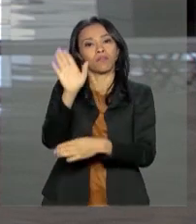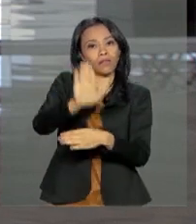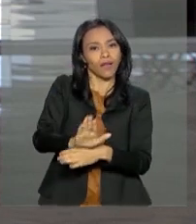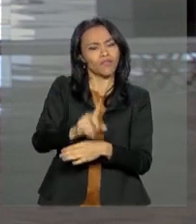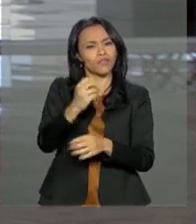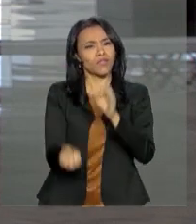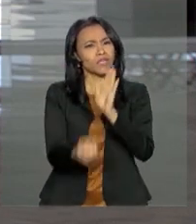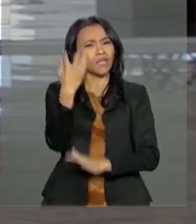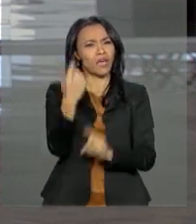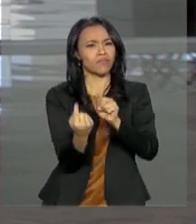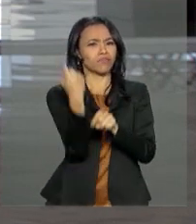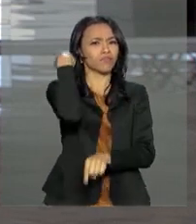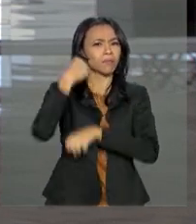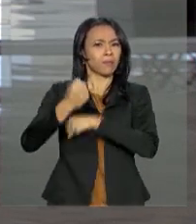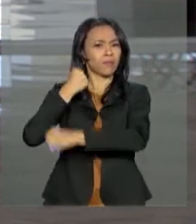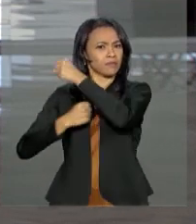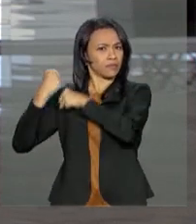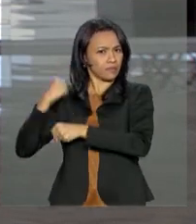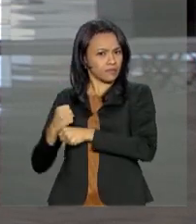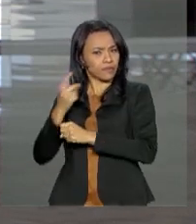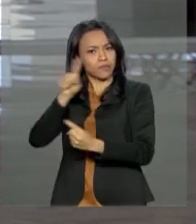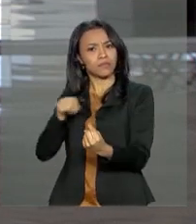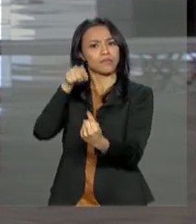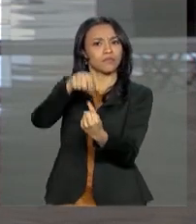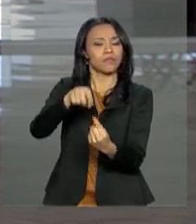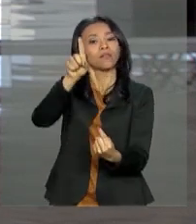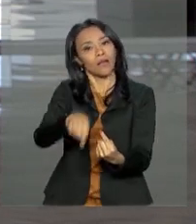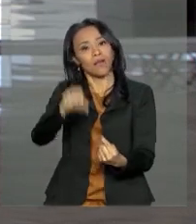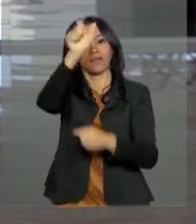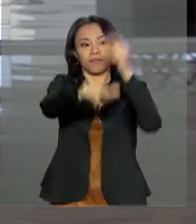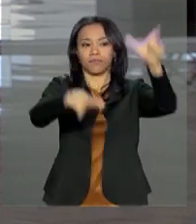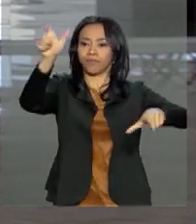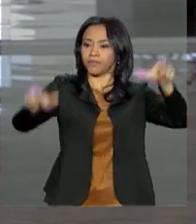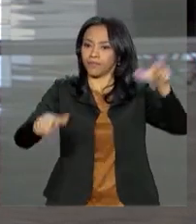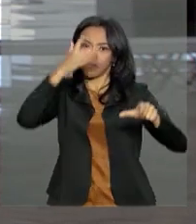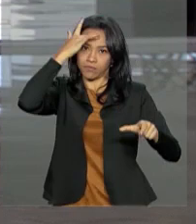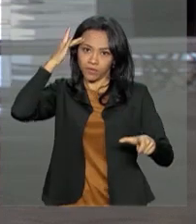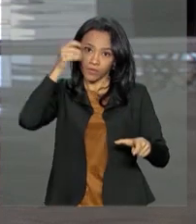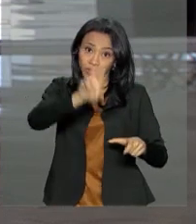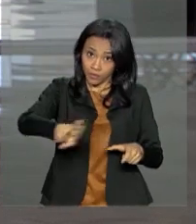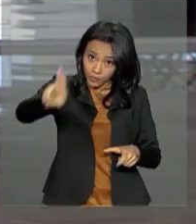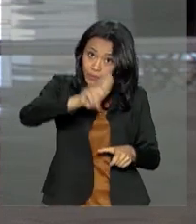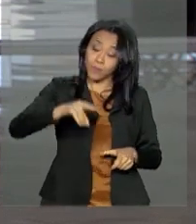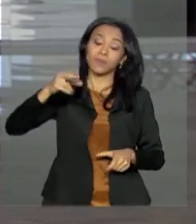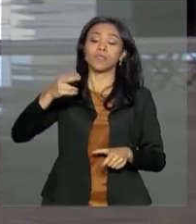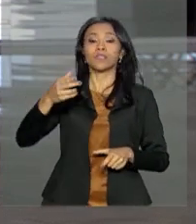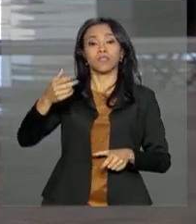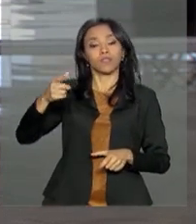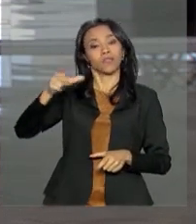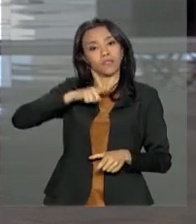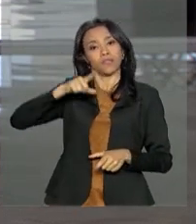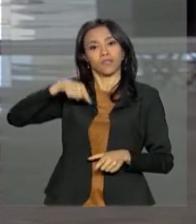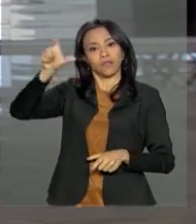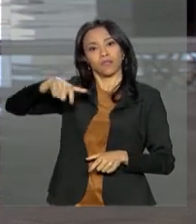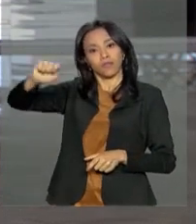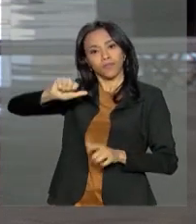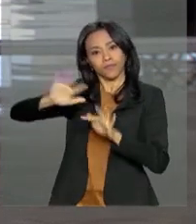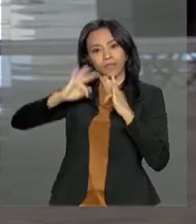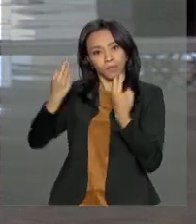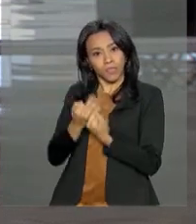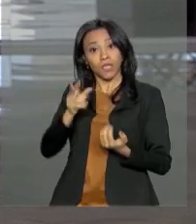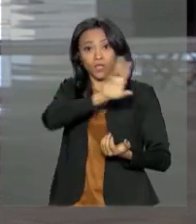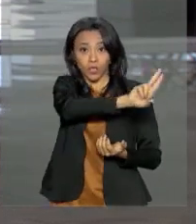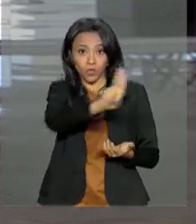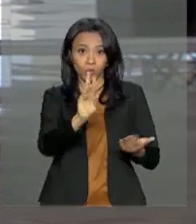no ano passado e tem o objetivo de fazer com que as pessoas beneficiárias do bolsa família e as inscritas no cadastro único